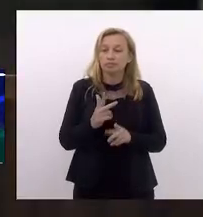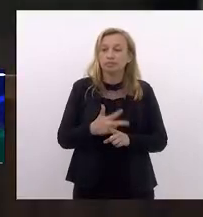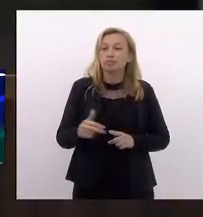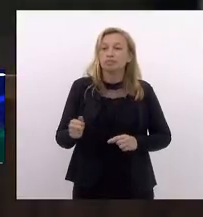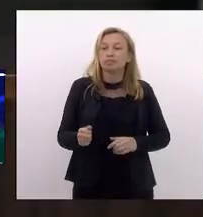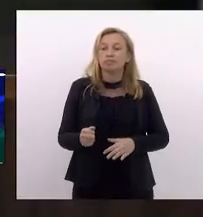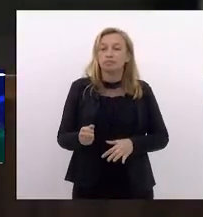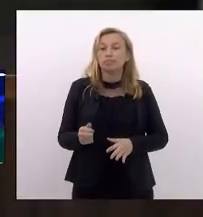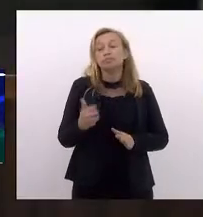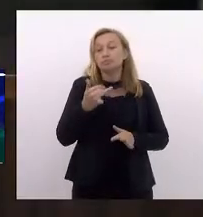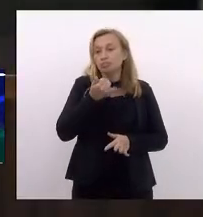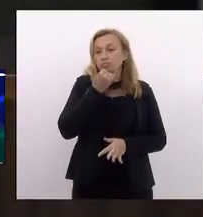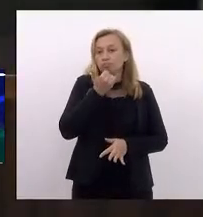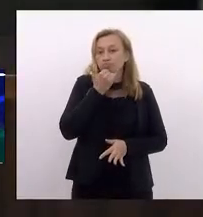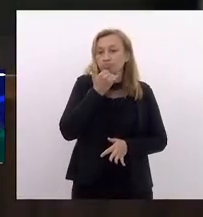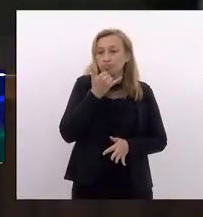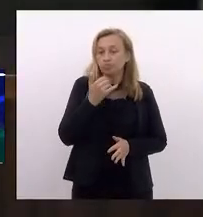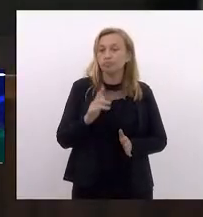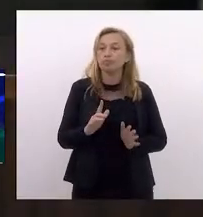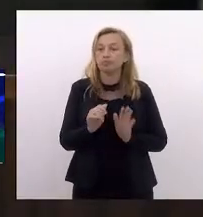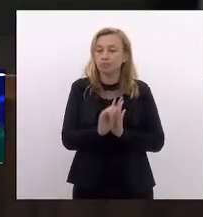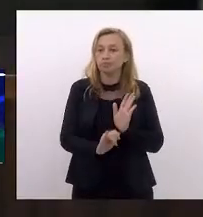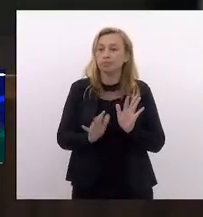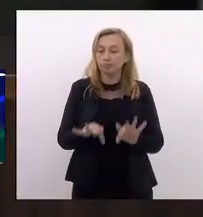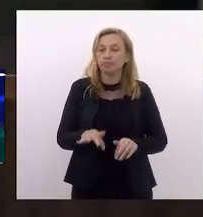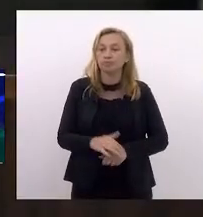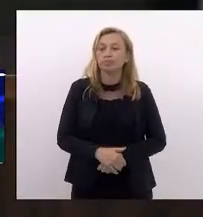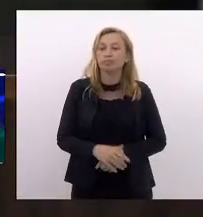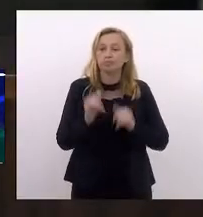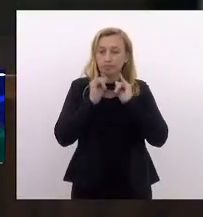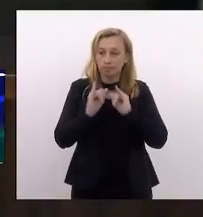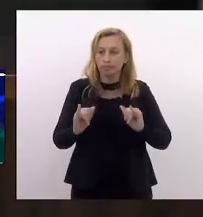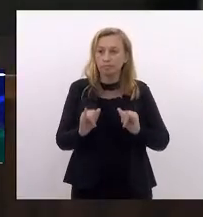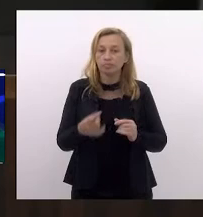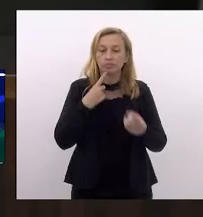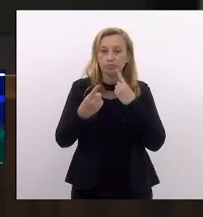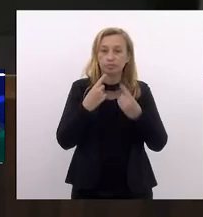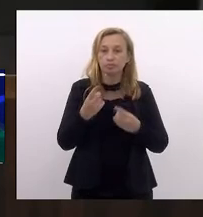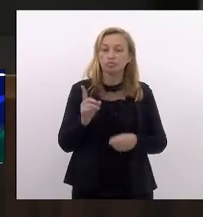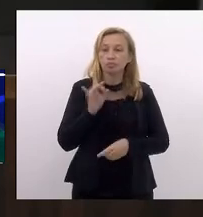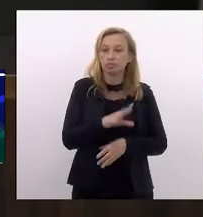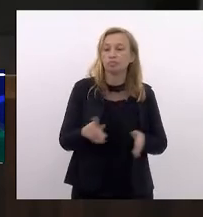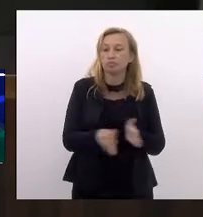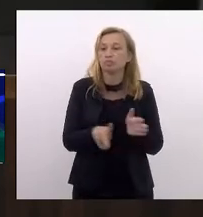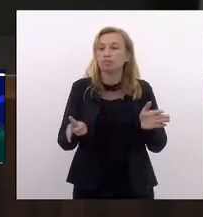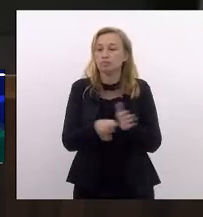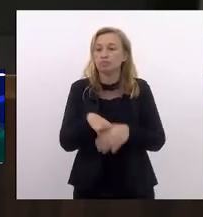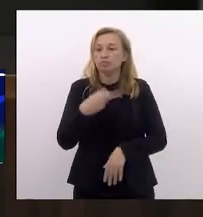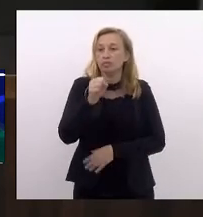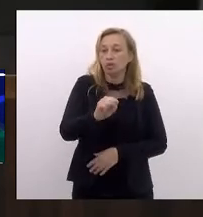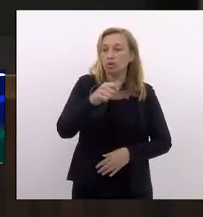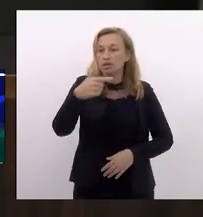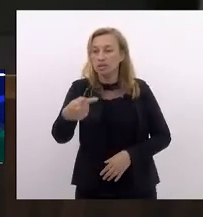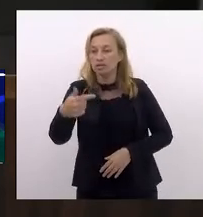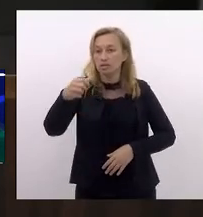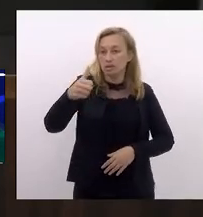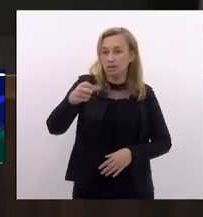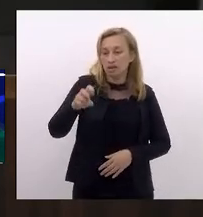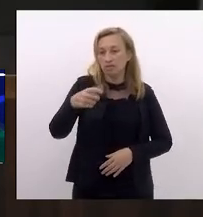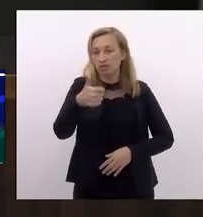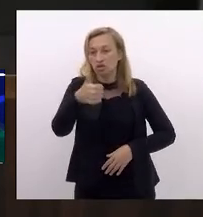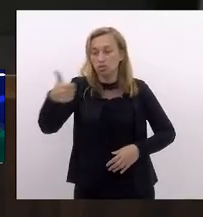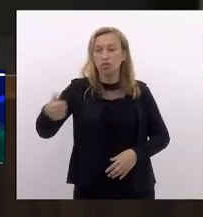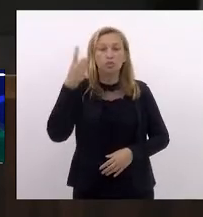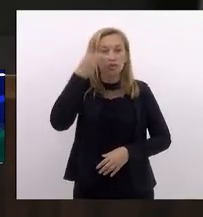pedra vai vai vai dar são final anuncio regime de urgência em discussão única parte da solução 857 21